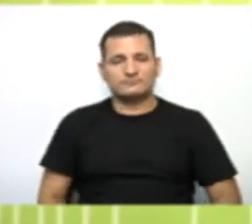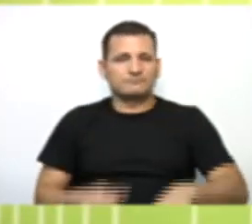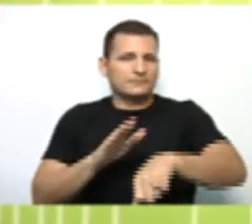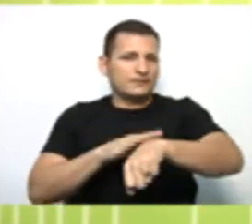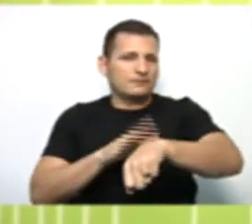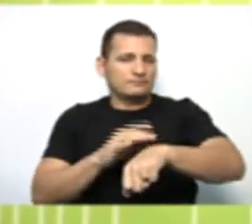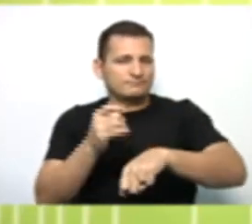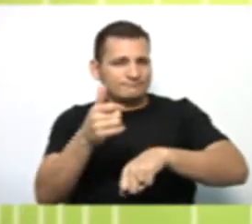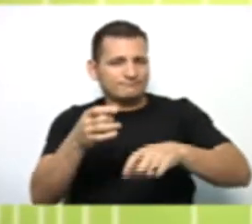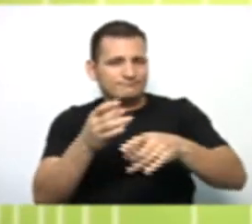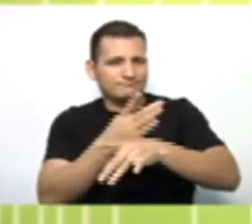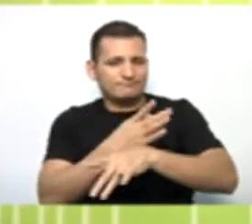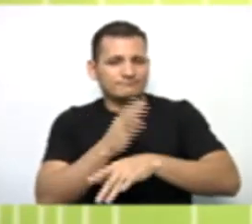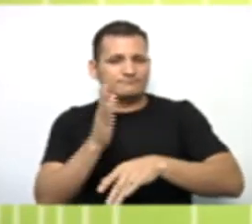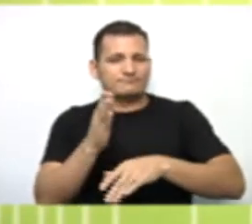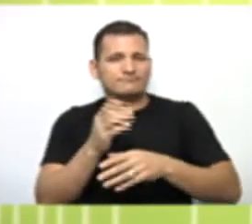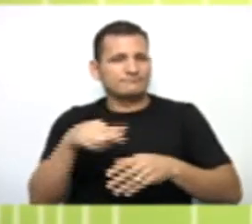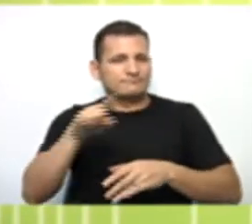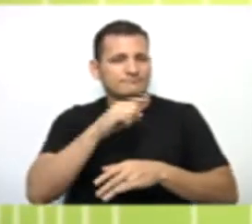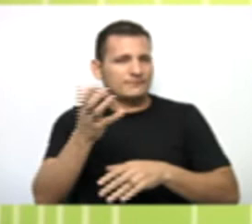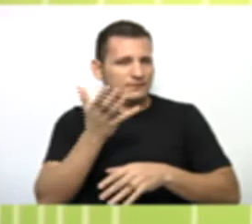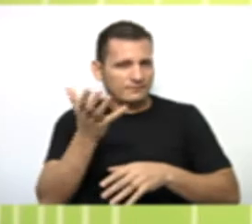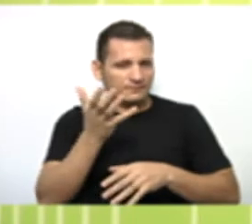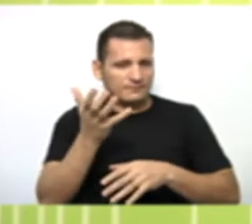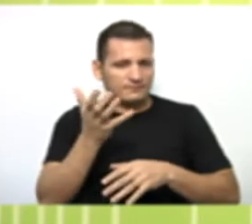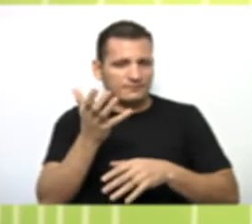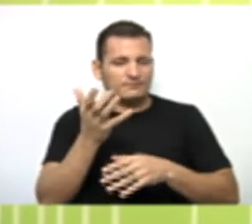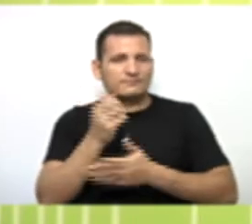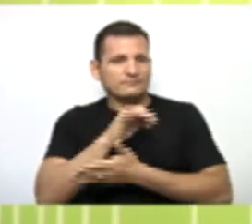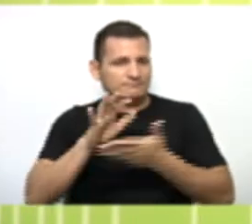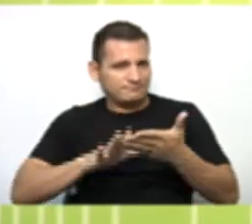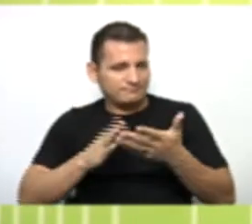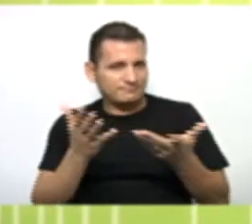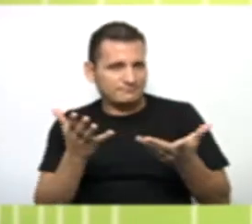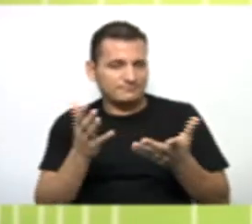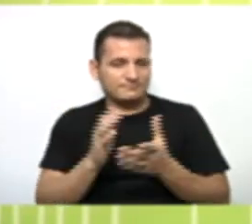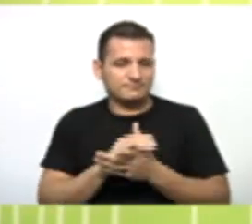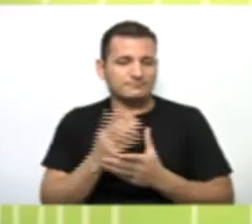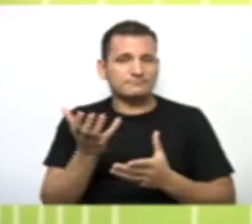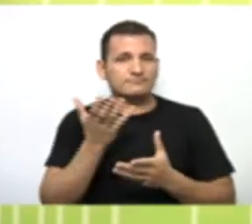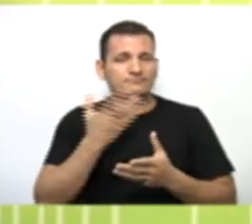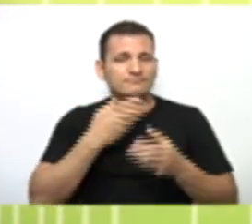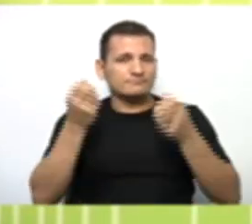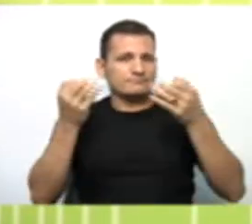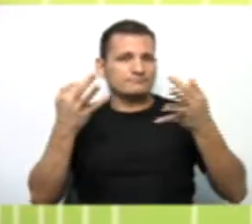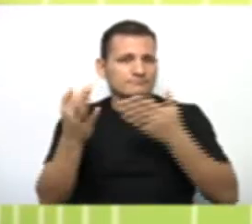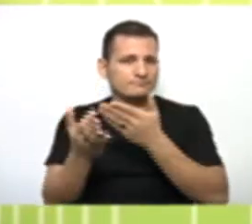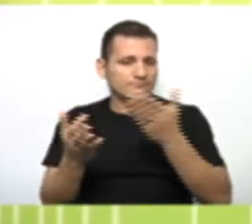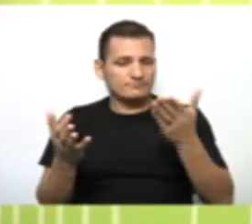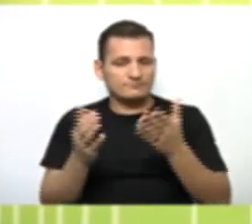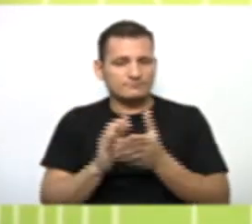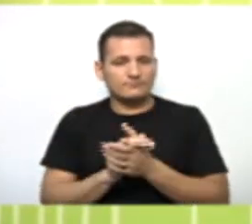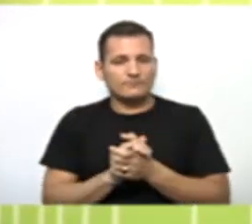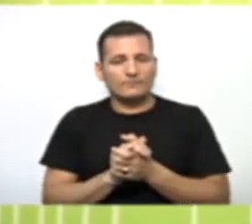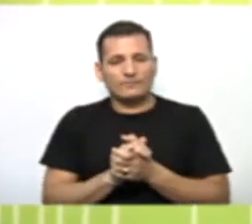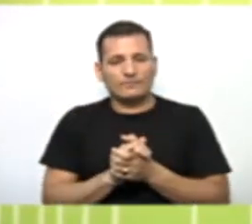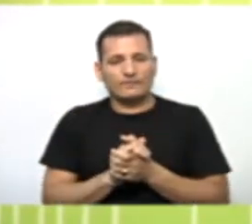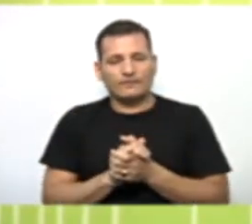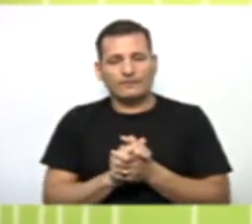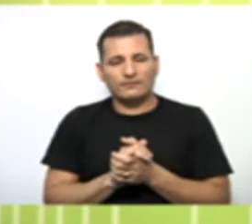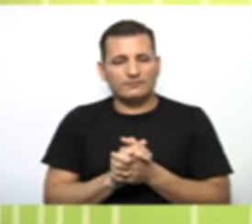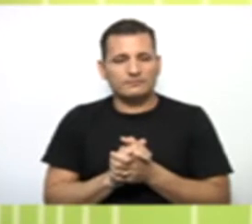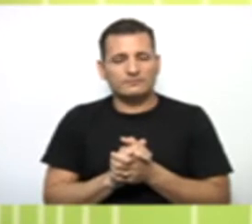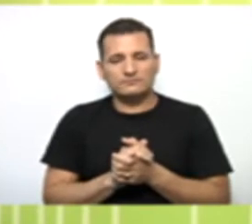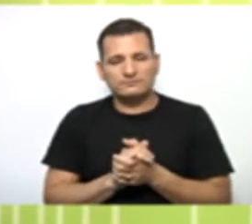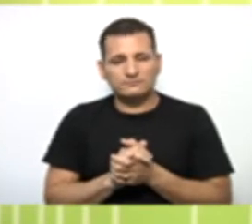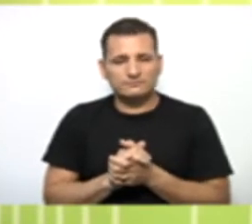acabando o nosso tempo, né? Já estão querendo ir lá para a nossa atividade. Eu quero falar para vocês, então, já eu volto nessa situação